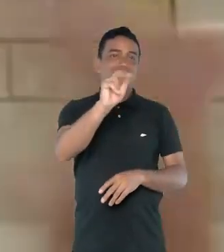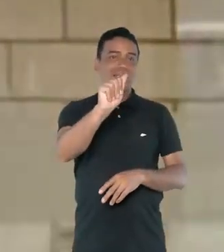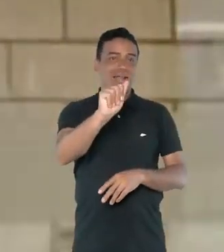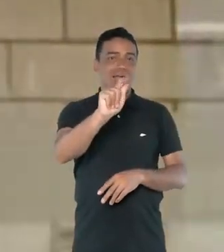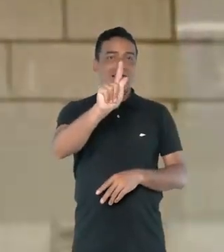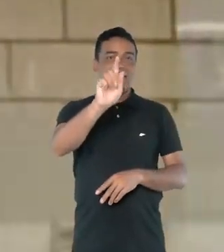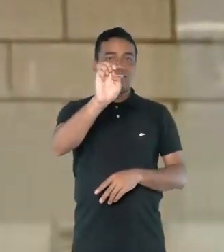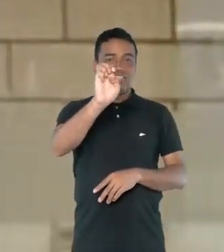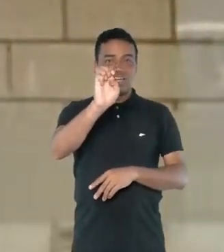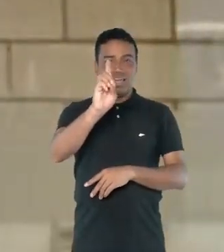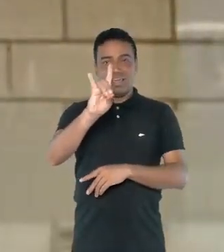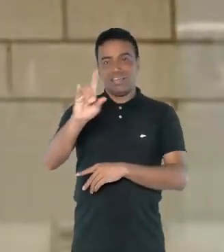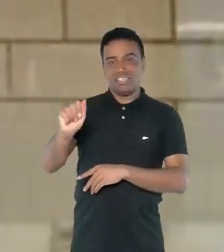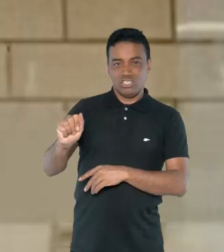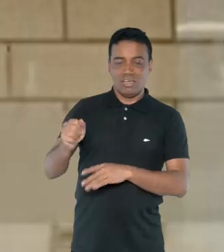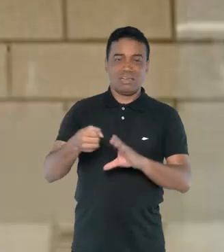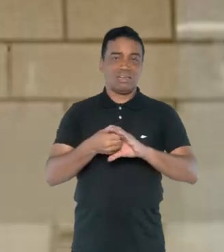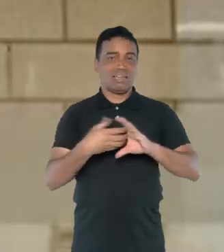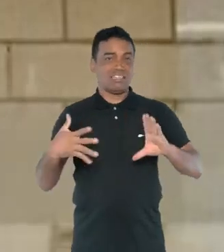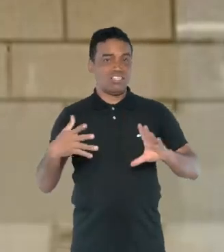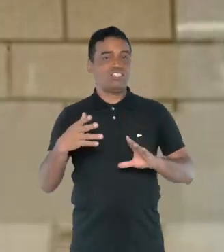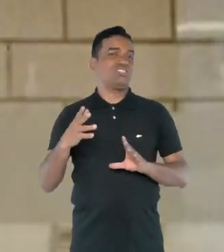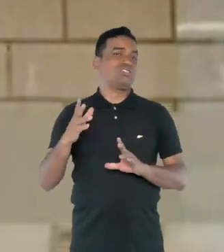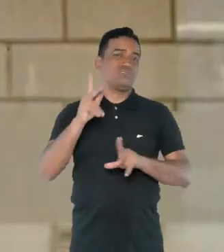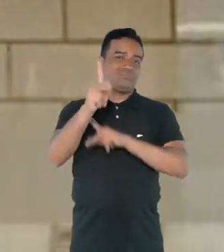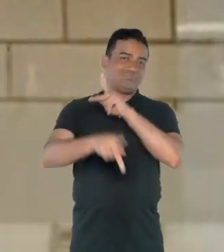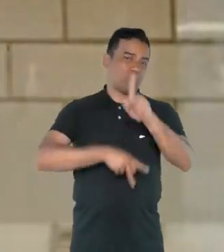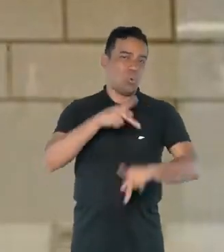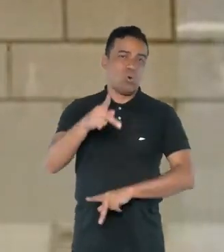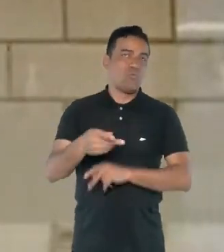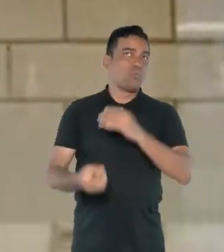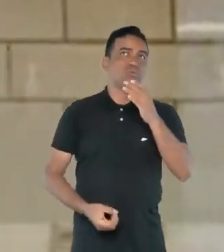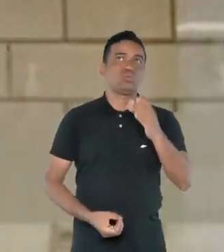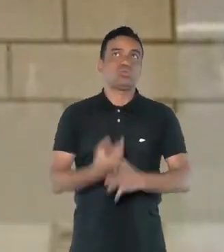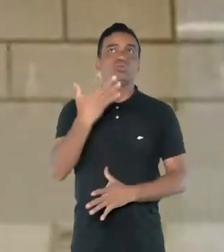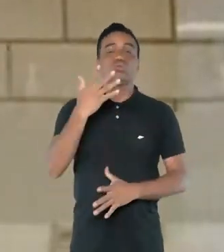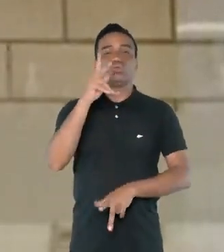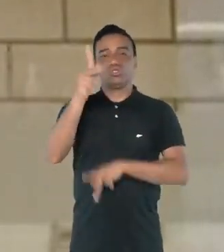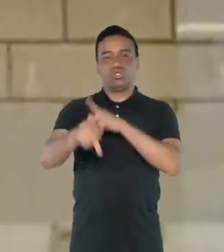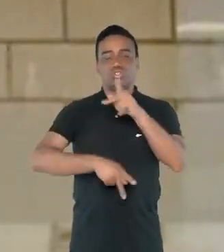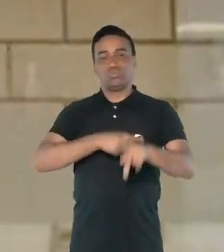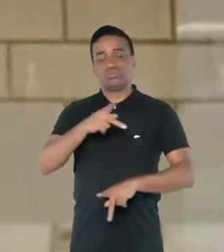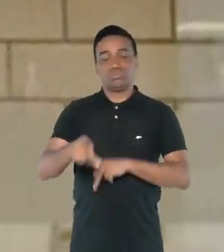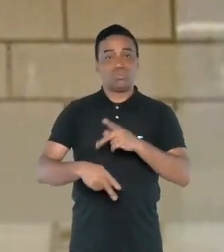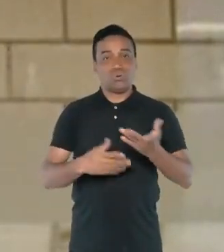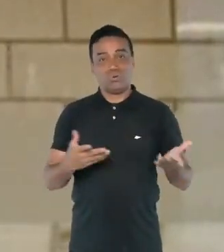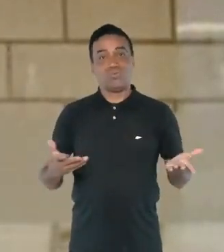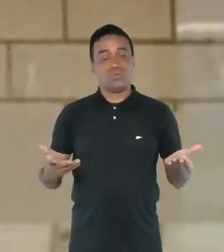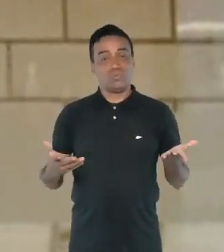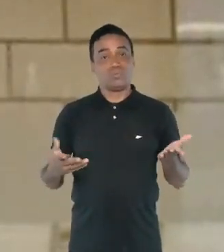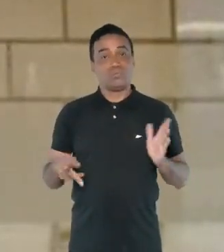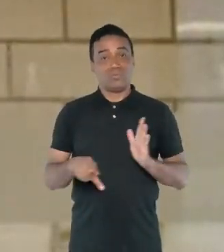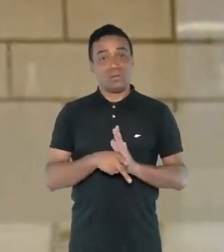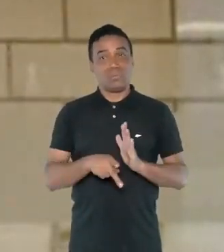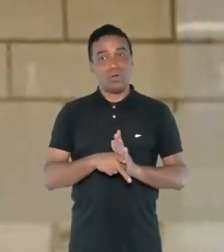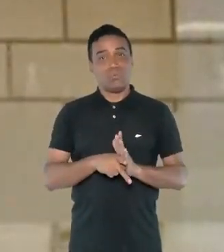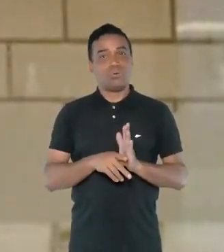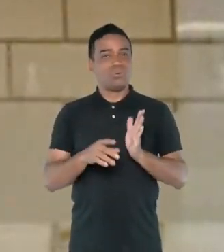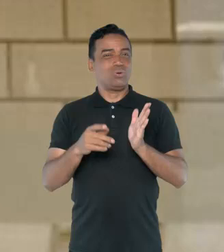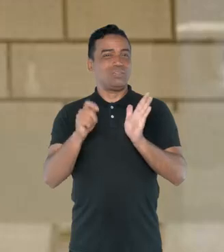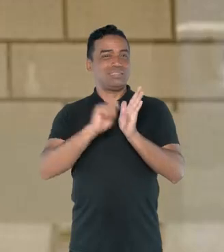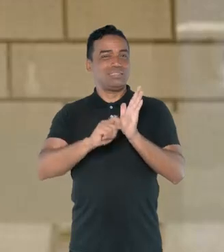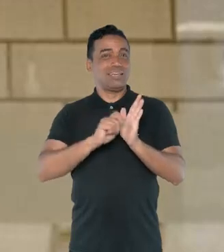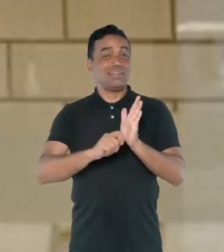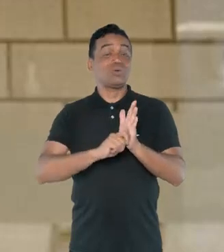sobre os caracteres nacionais, né? Como é que se formam as nações, que é onde está a nota infame, né? a